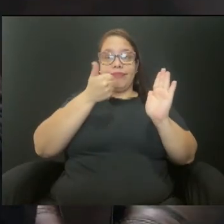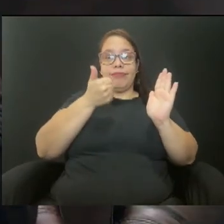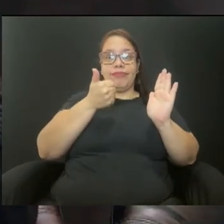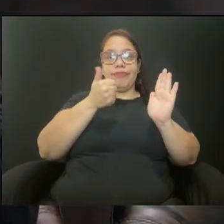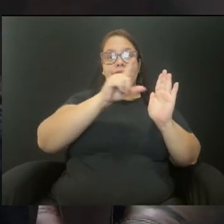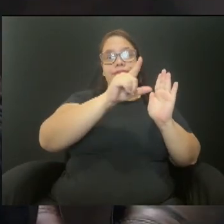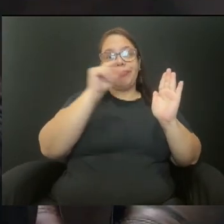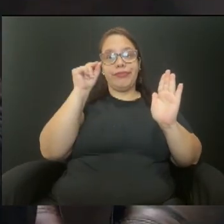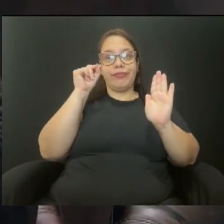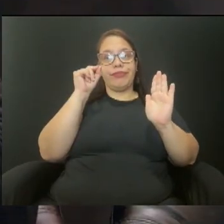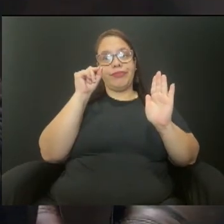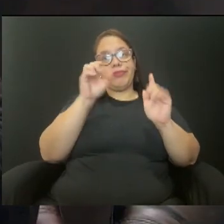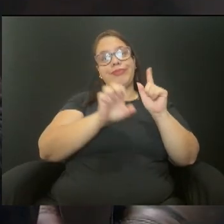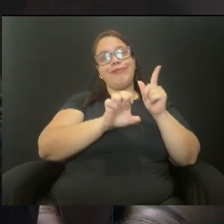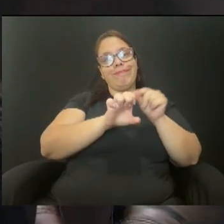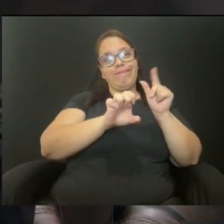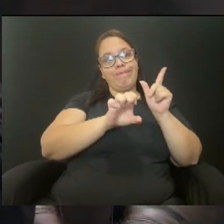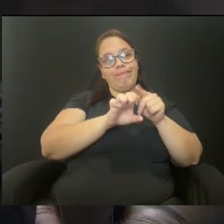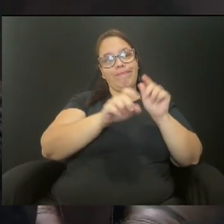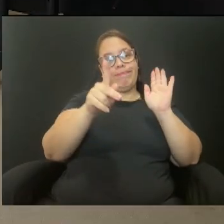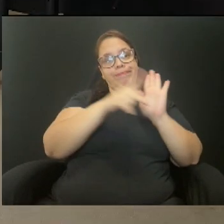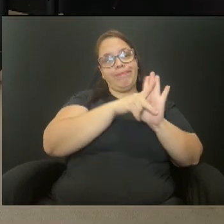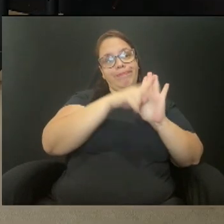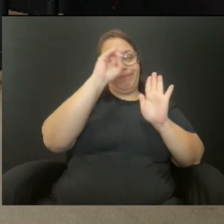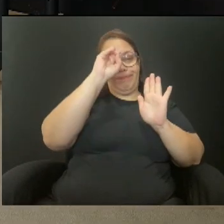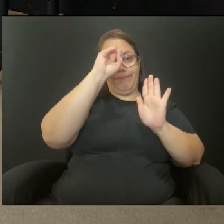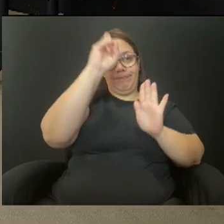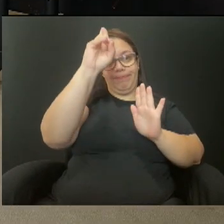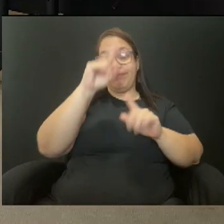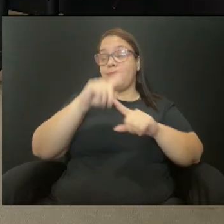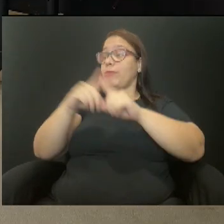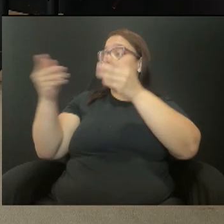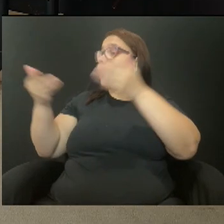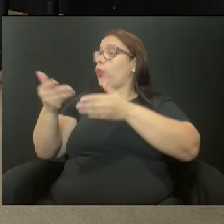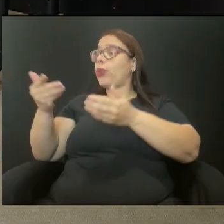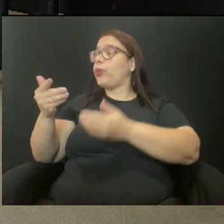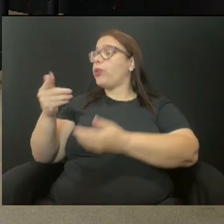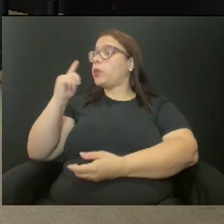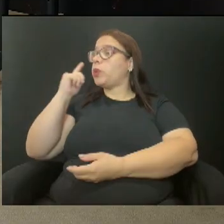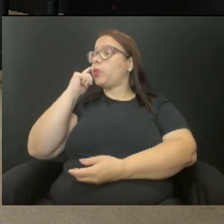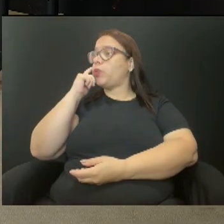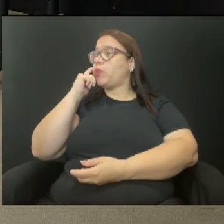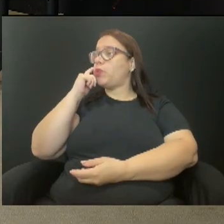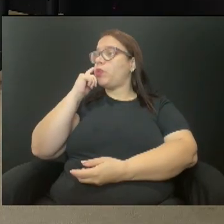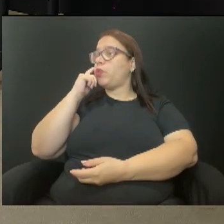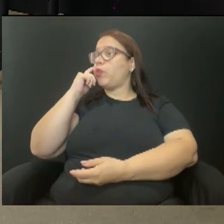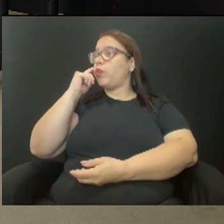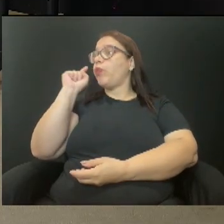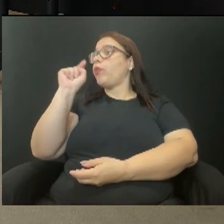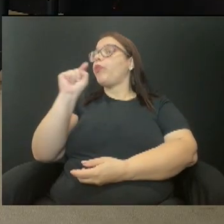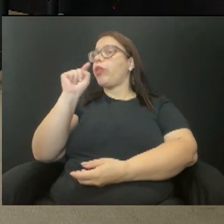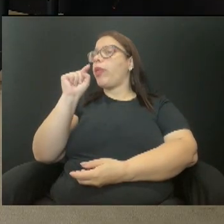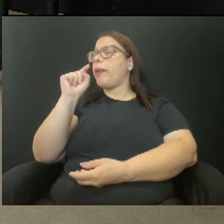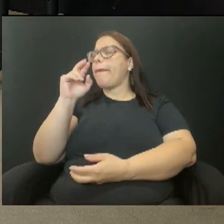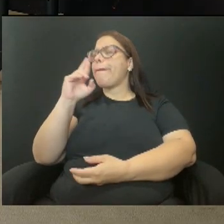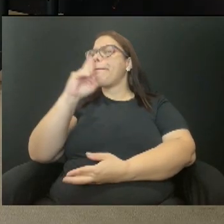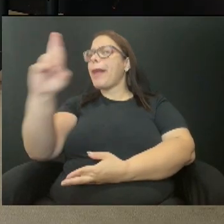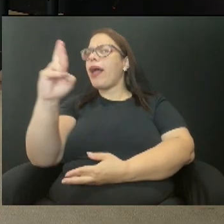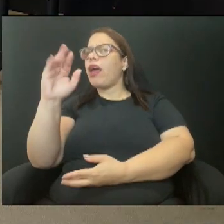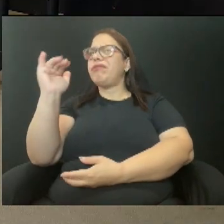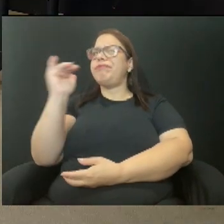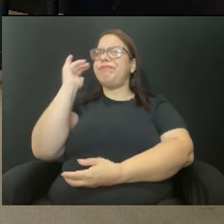empreender, ser dono do próprio nariz. Sim, mas hoje, então, você responder a alguém, né,